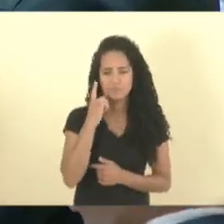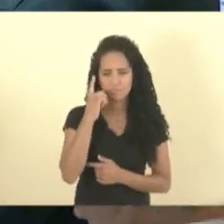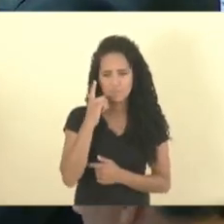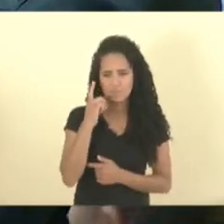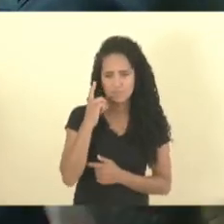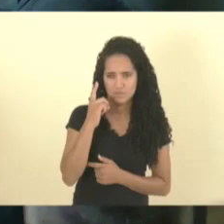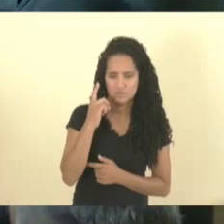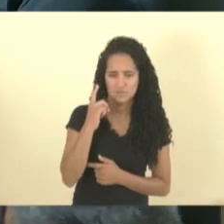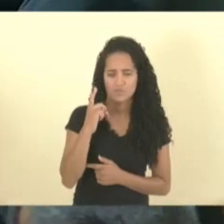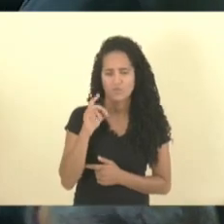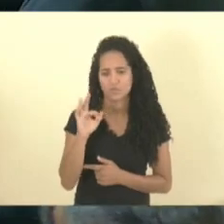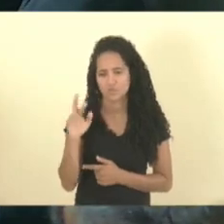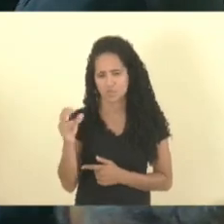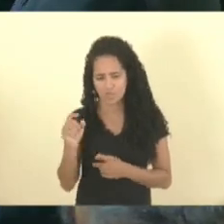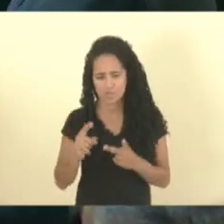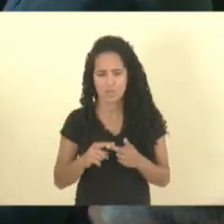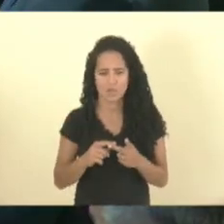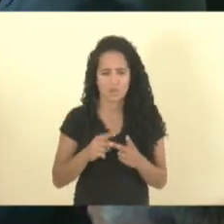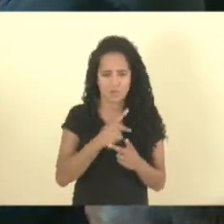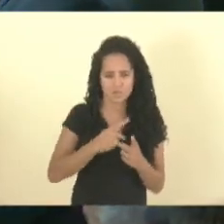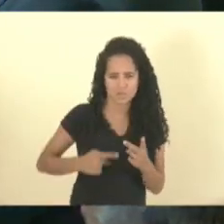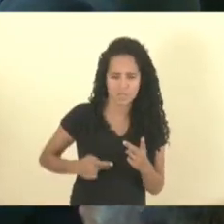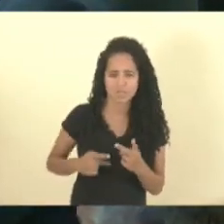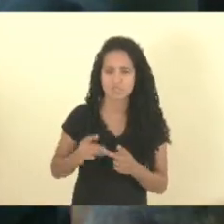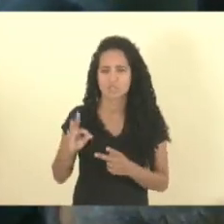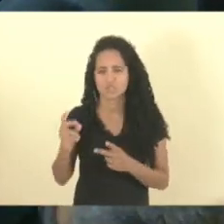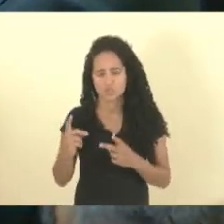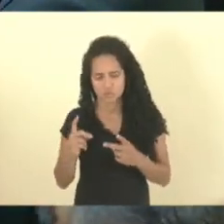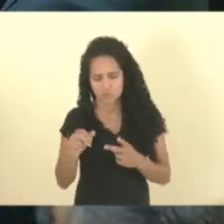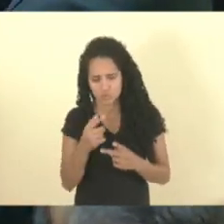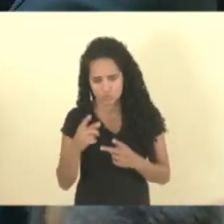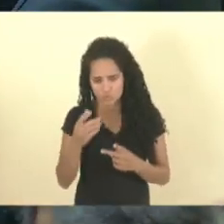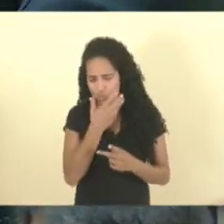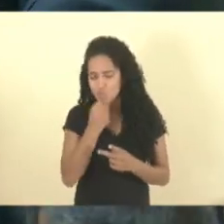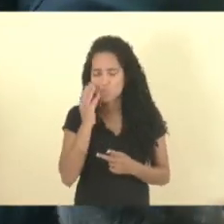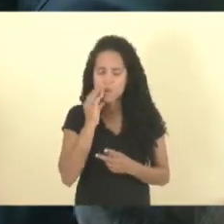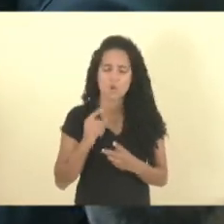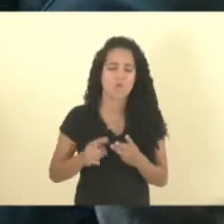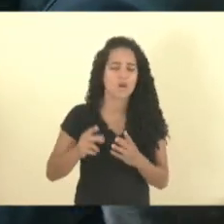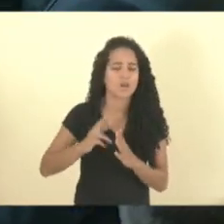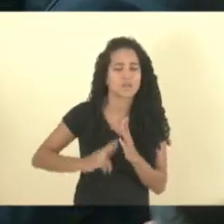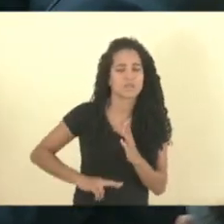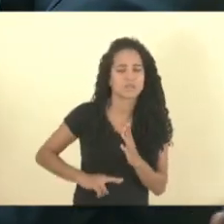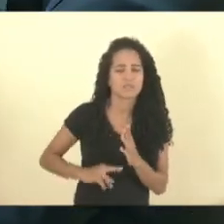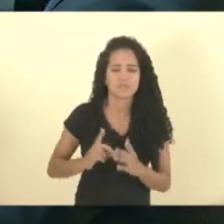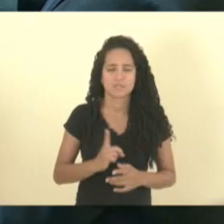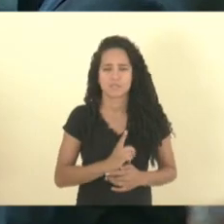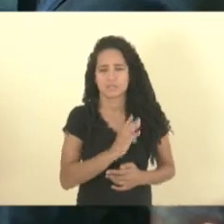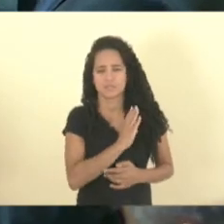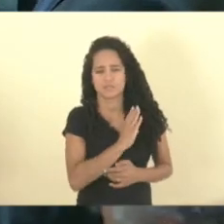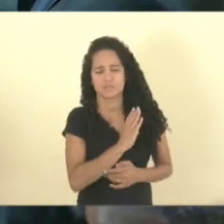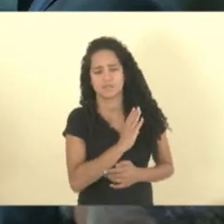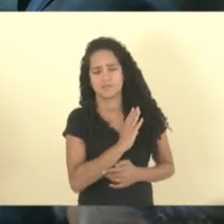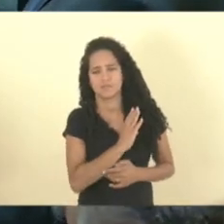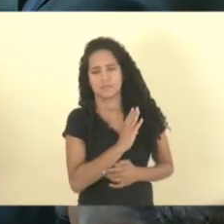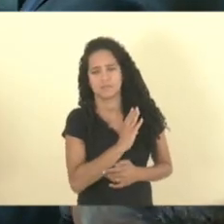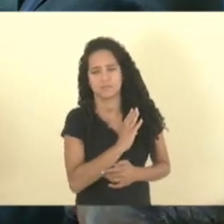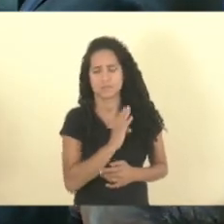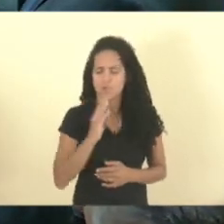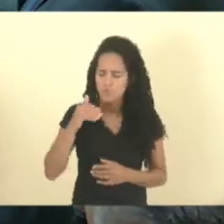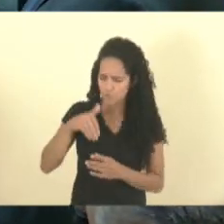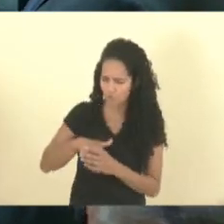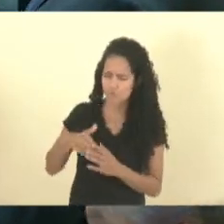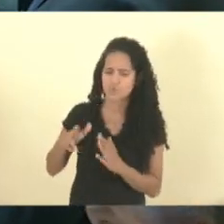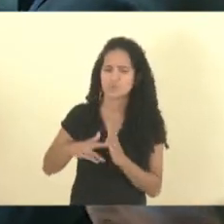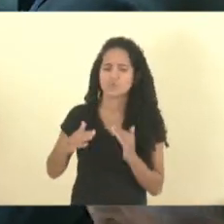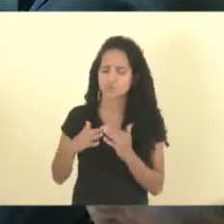presidente. Com relator, deputado João Coser, vice-presidente. Com relator, deputado Danilo Baiense, não está presidindo. Eu voto com o